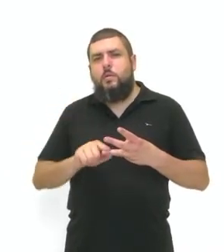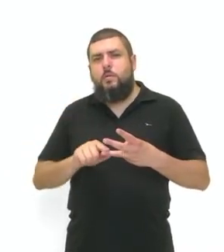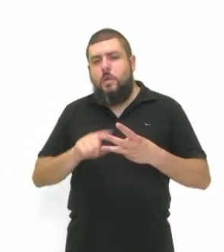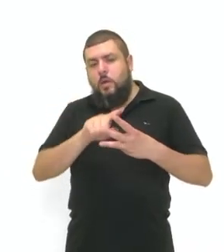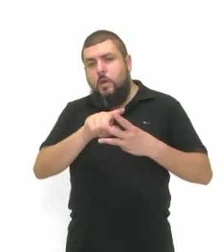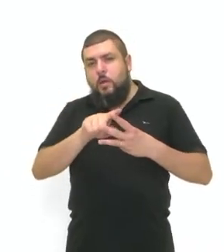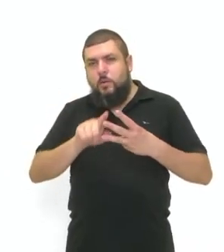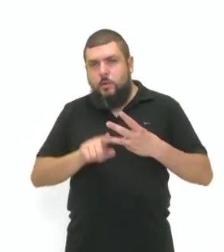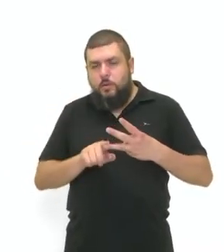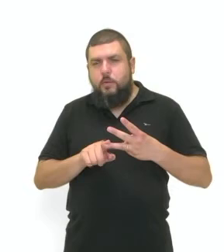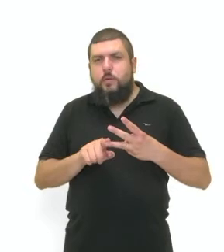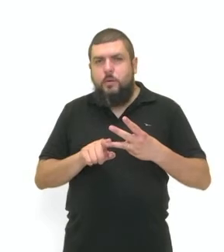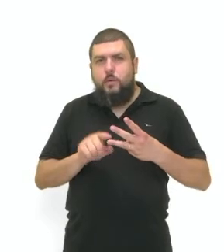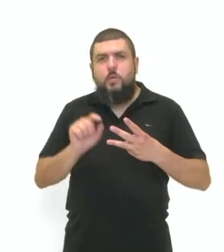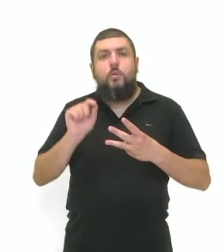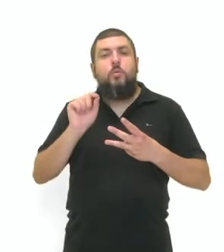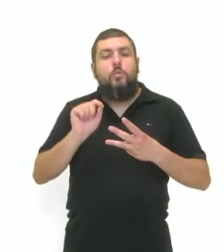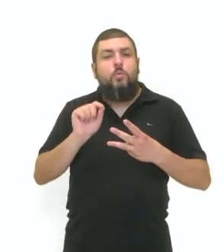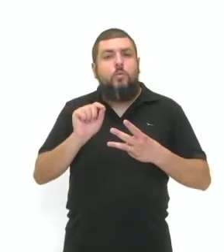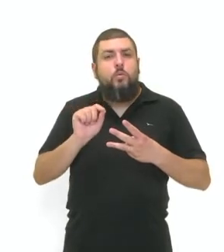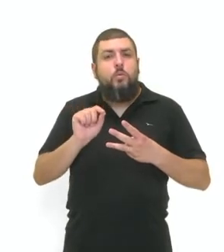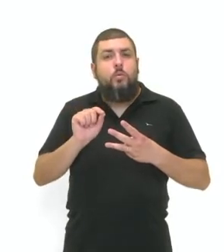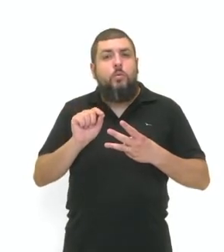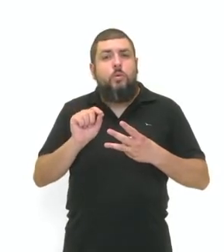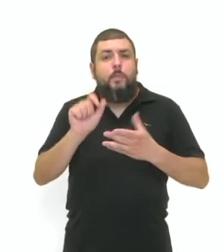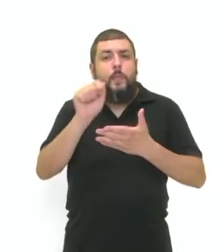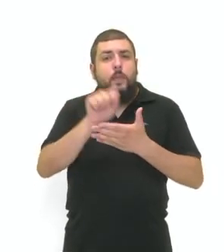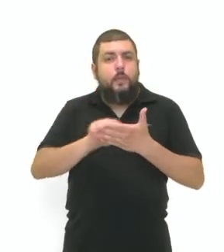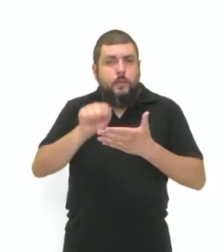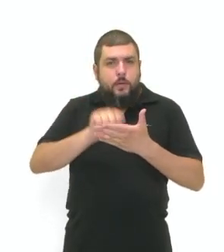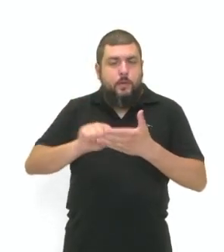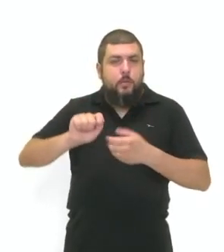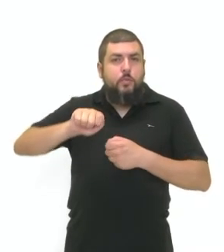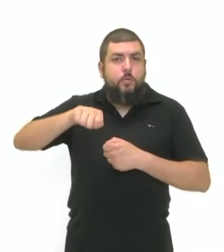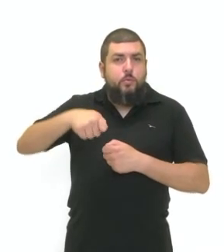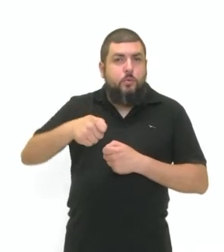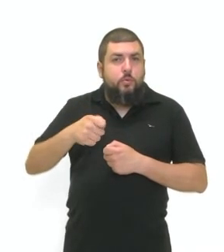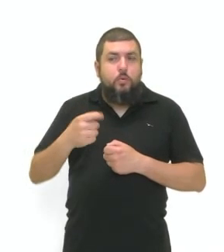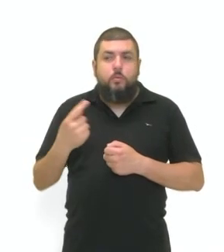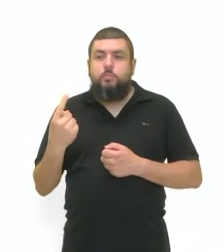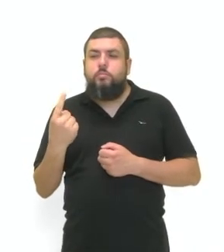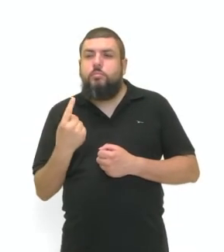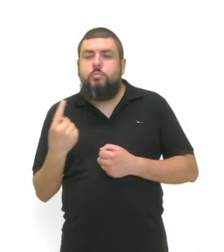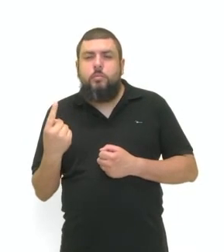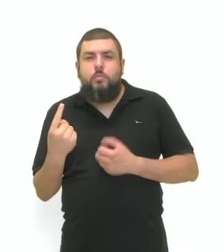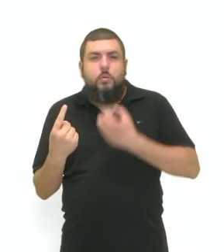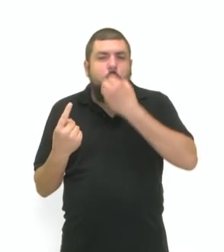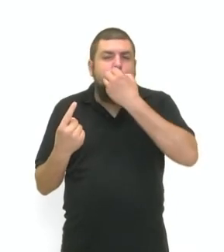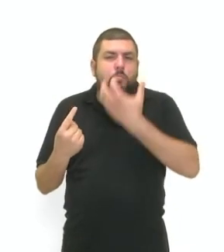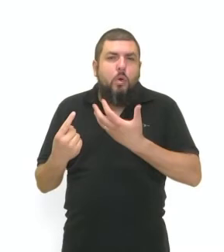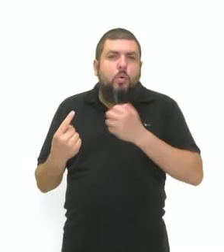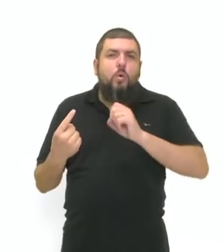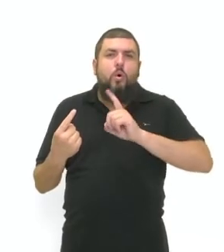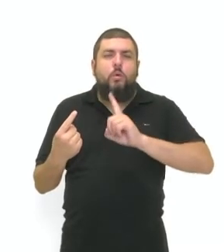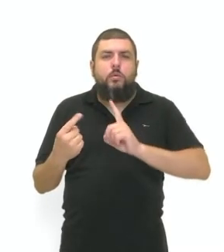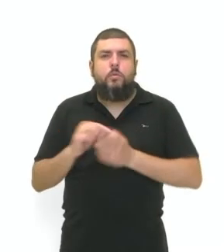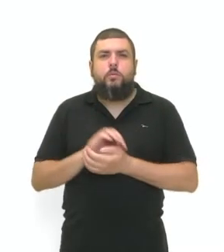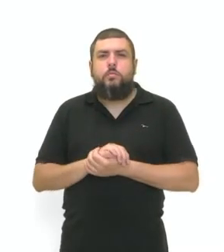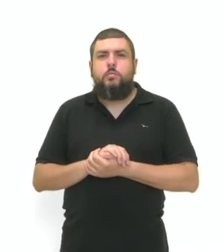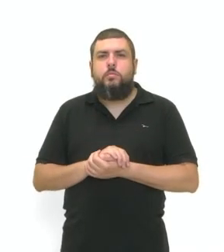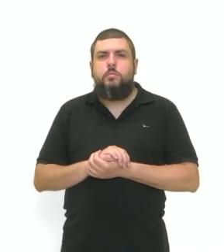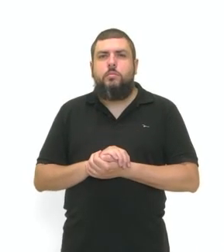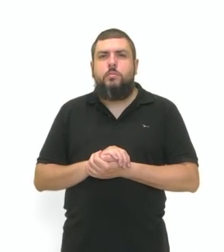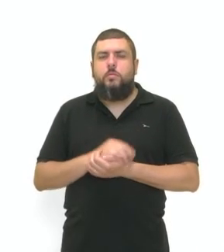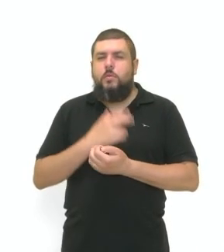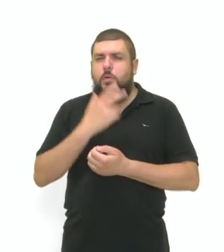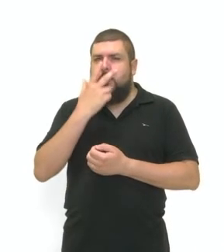tema? Dúvida entre solidão ser algo bom ou não. Será que é verdade isso? Vamos